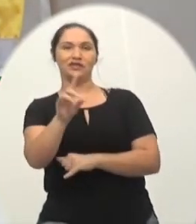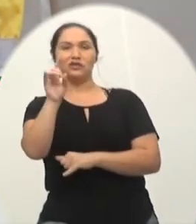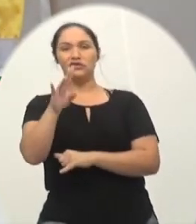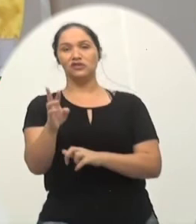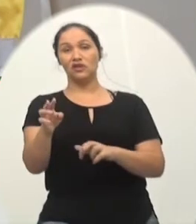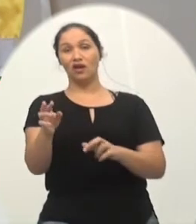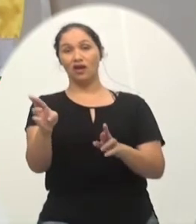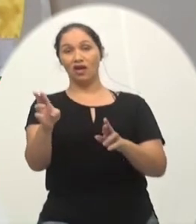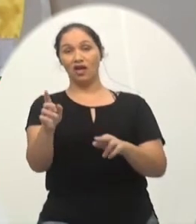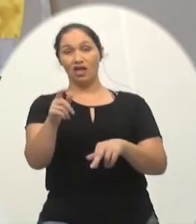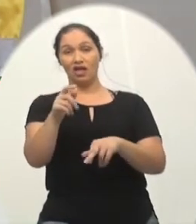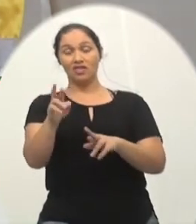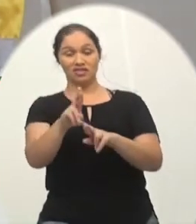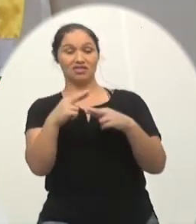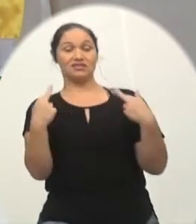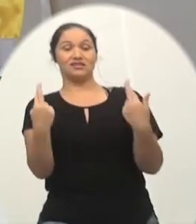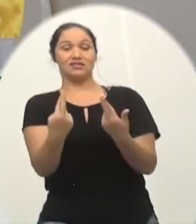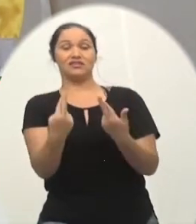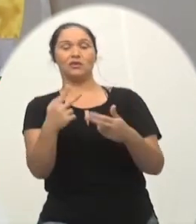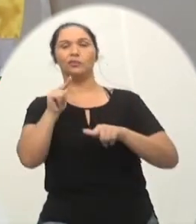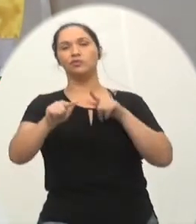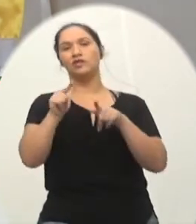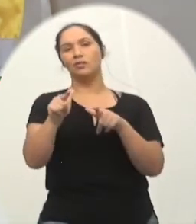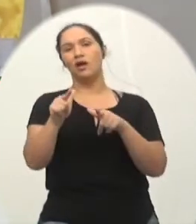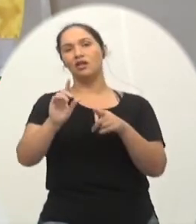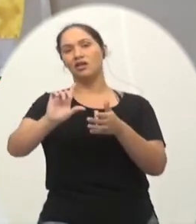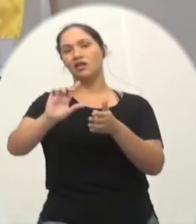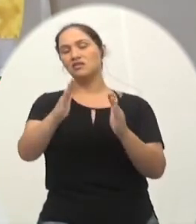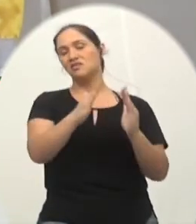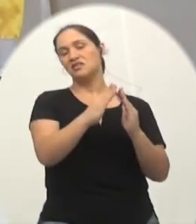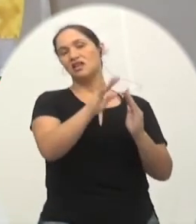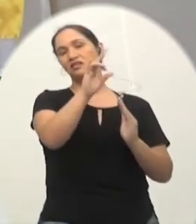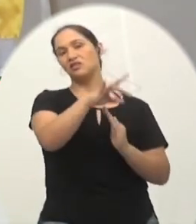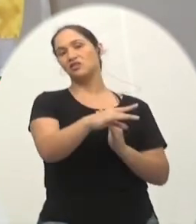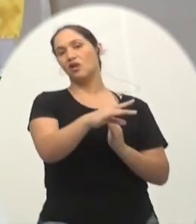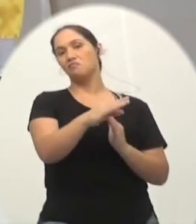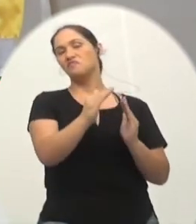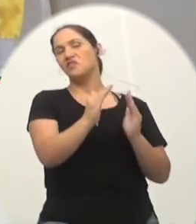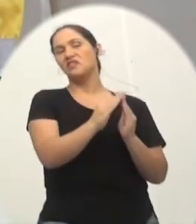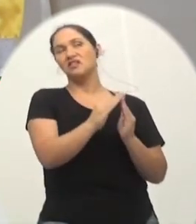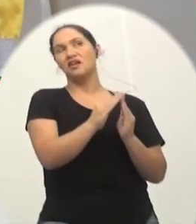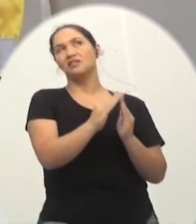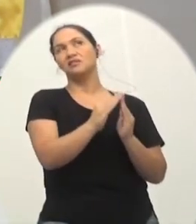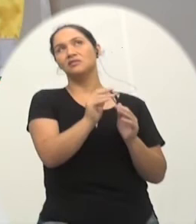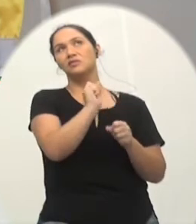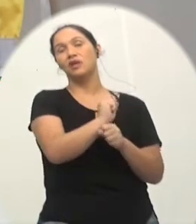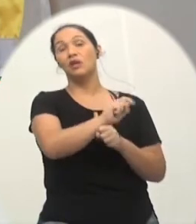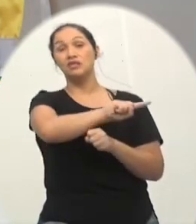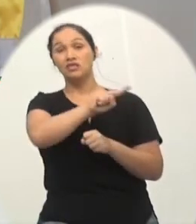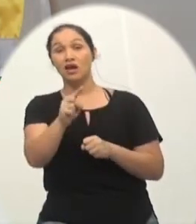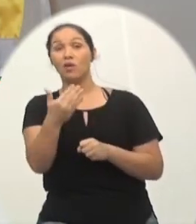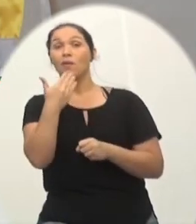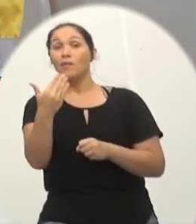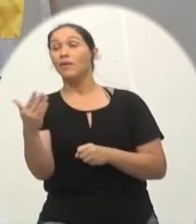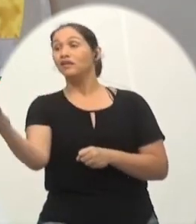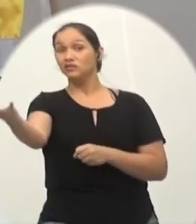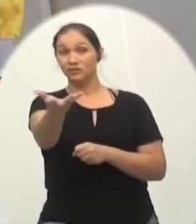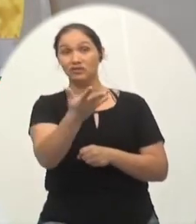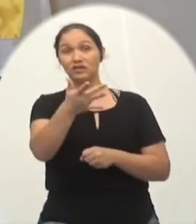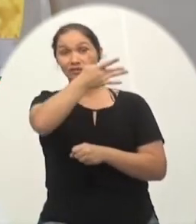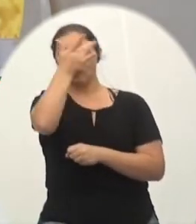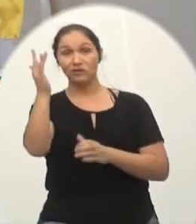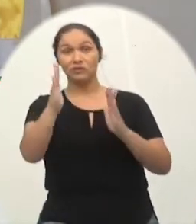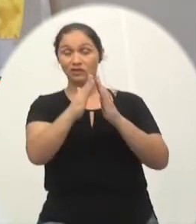verdade. Eu convido a cada um que fala isso para acompanhar cada vereador aqui dessa casa. O trabalho que cada um faz aqui. Nós